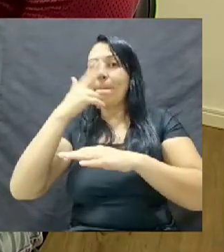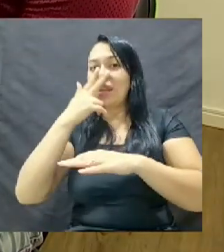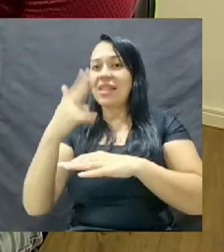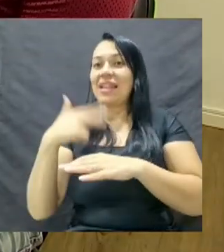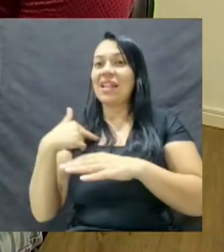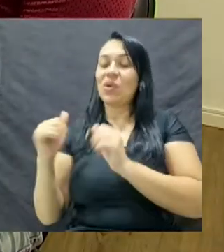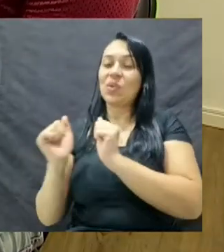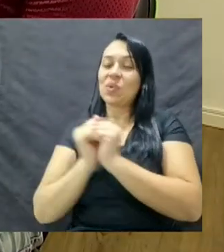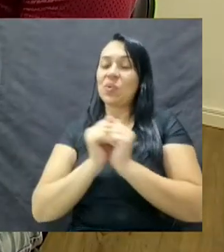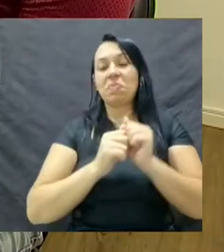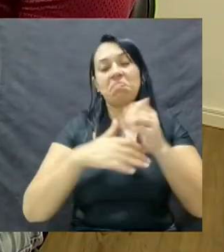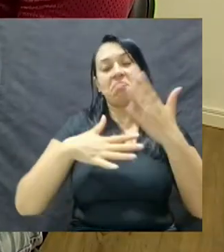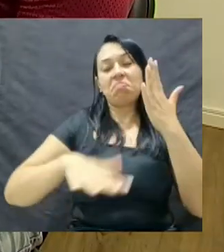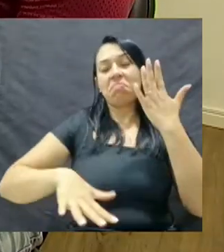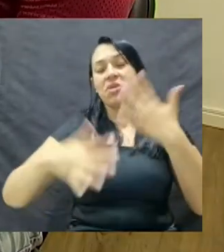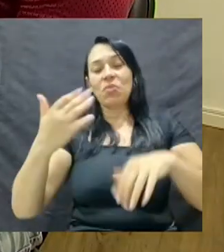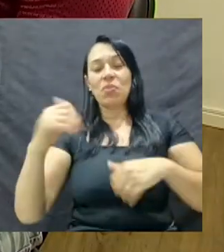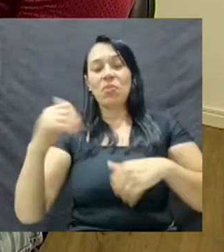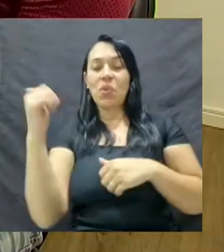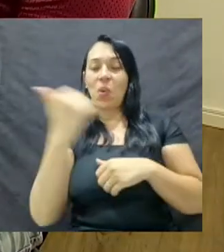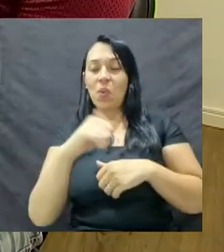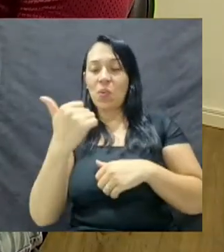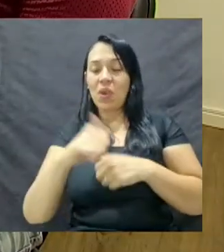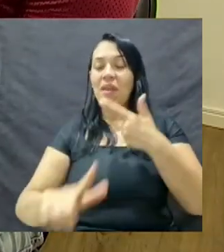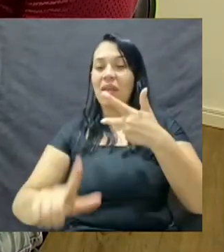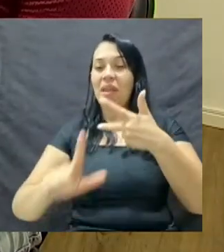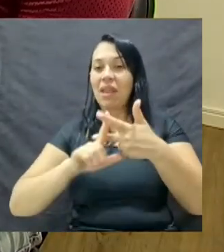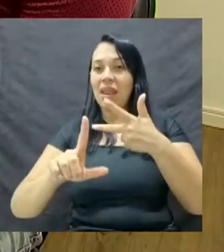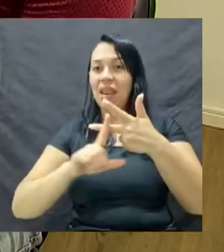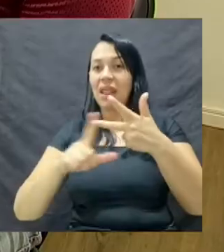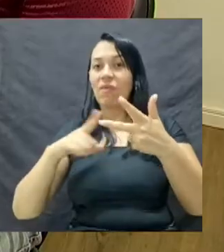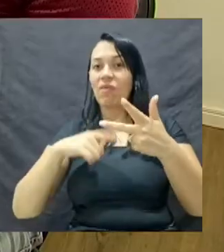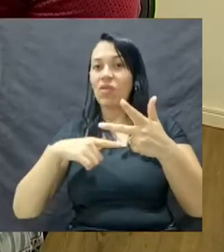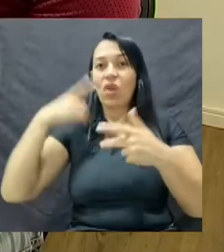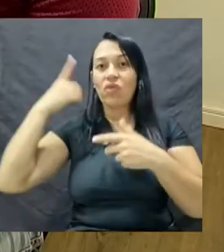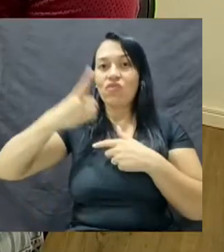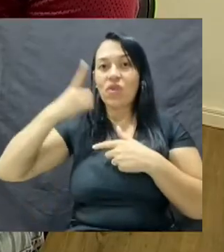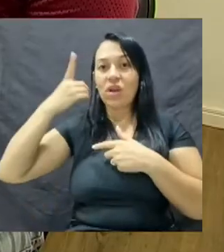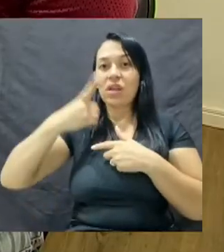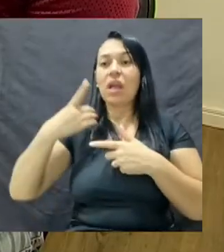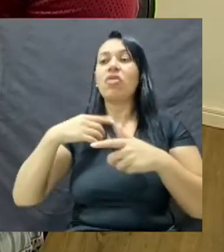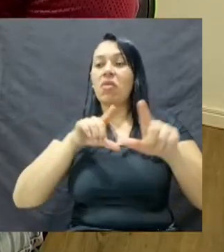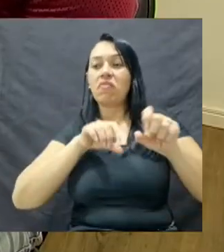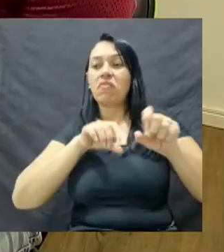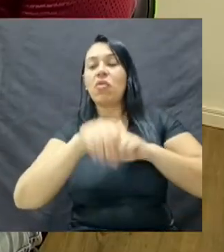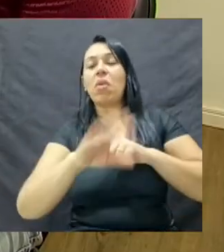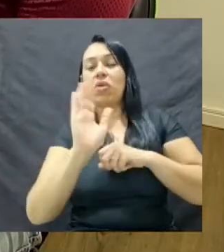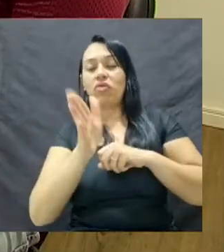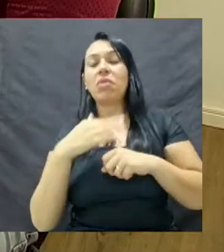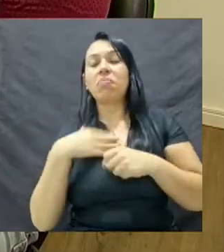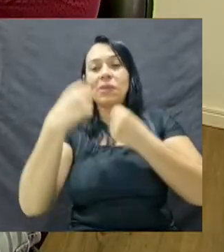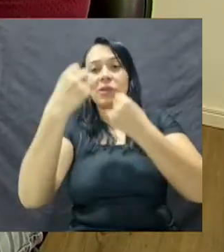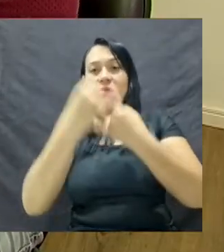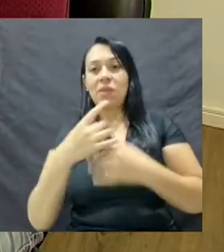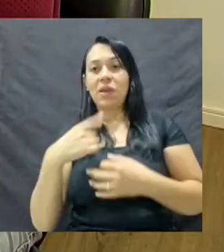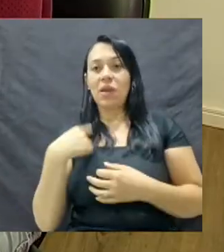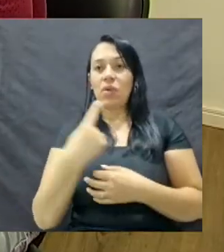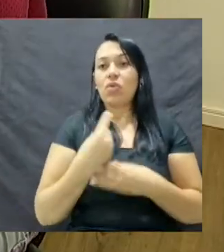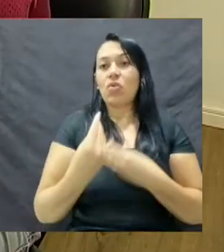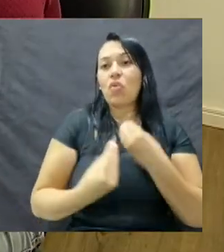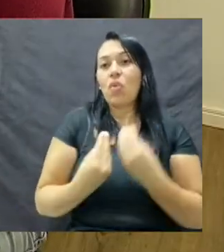no Legislativo, mas você é advogado de formação. Conta um pouco mais para a gente até você chegar como diretor-geral